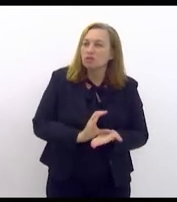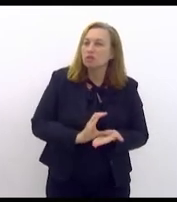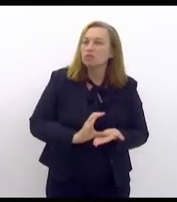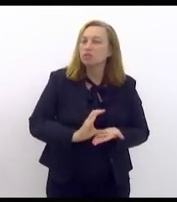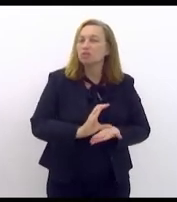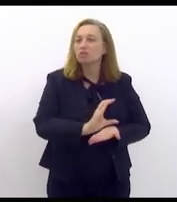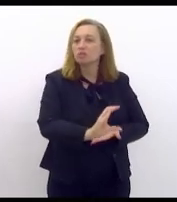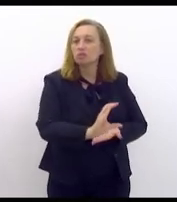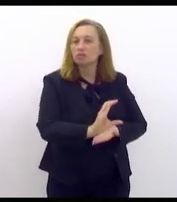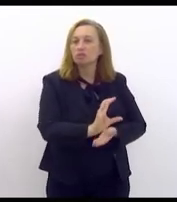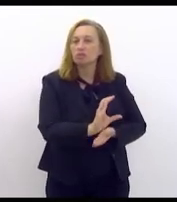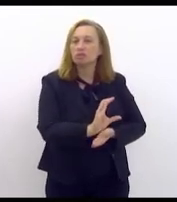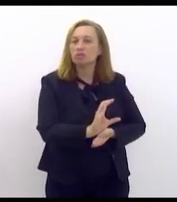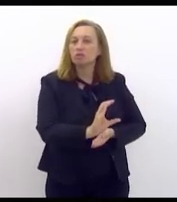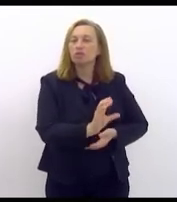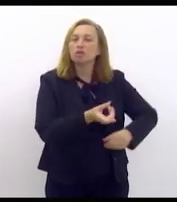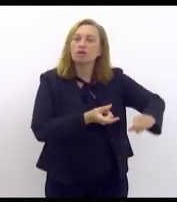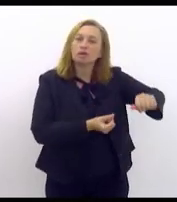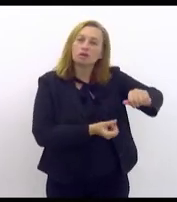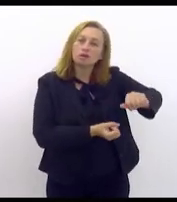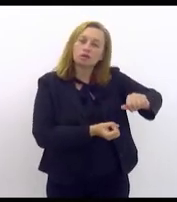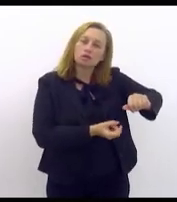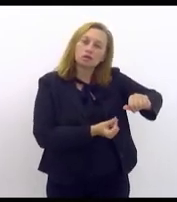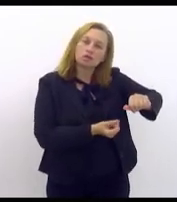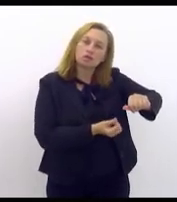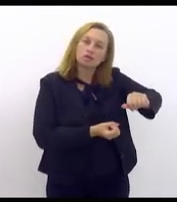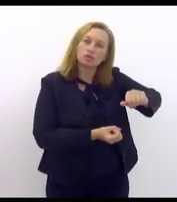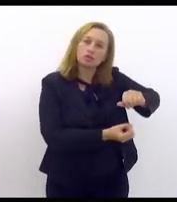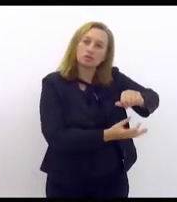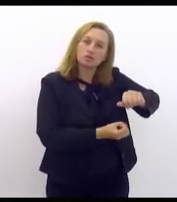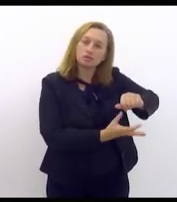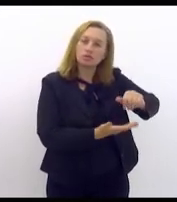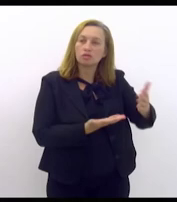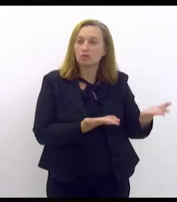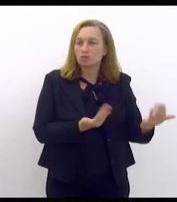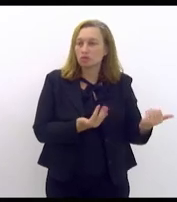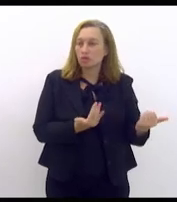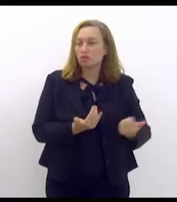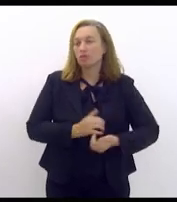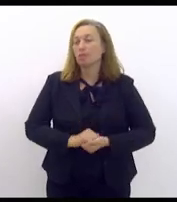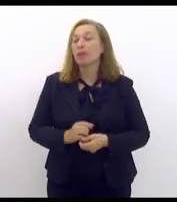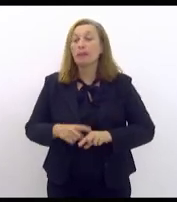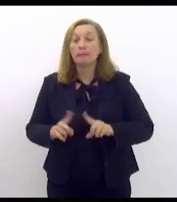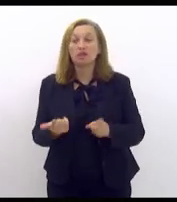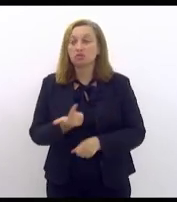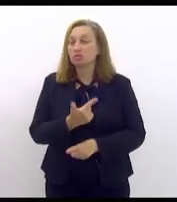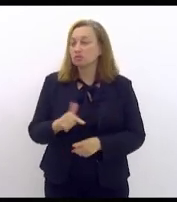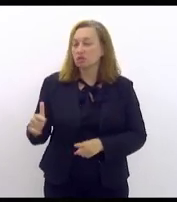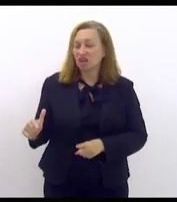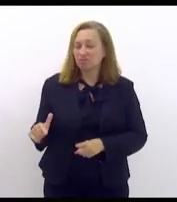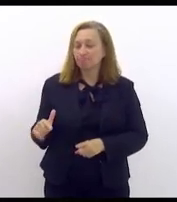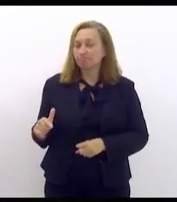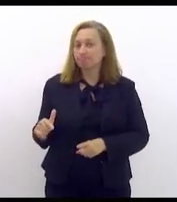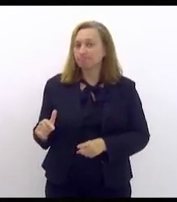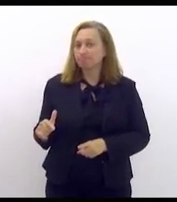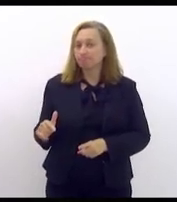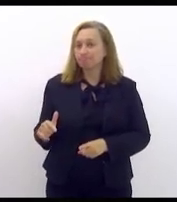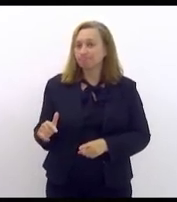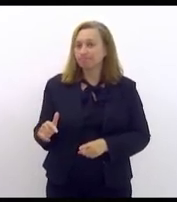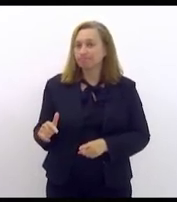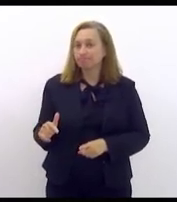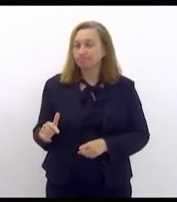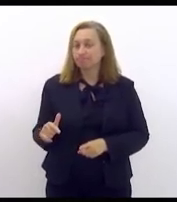ao FUNJOVEM. Ocorre que o FUNJOVEM não tem tido nenhuma